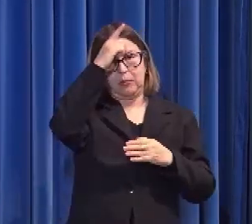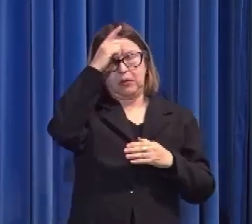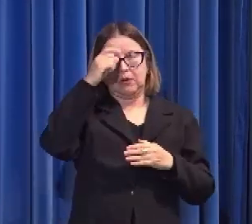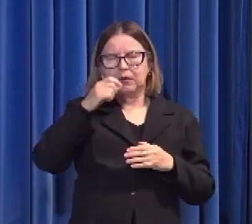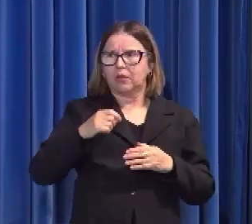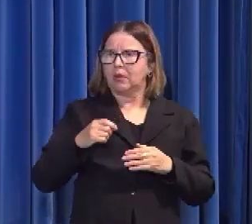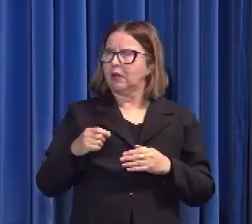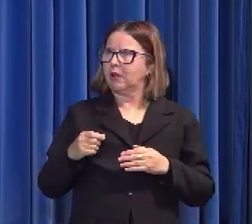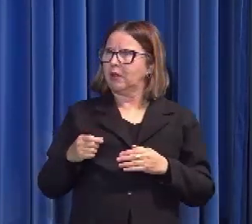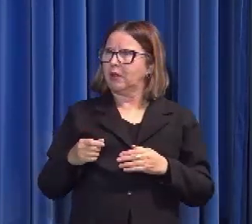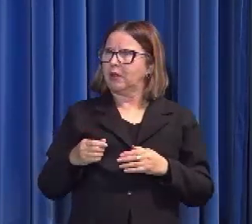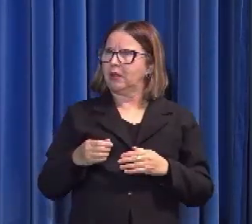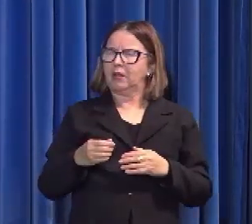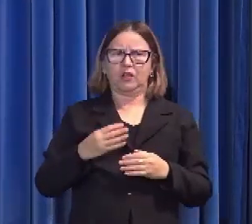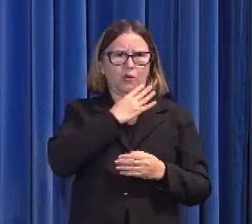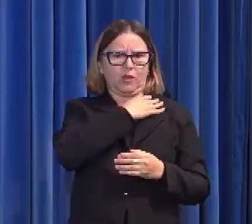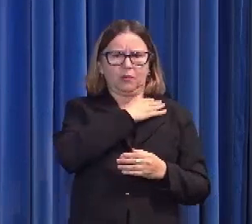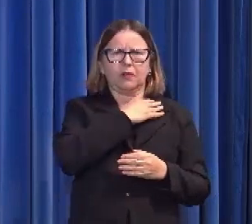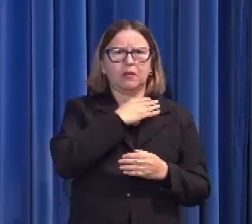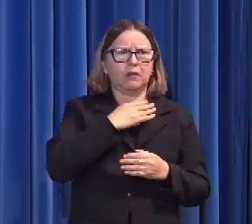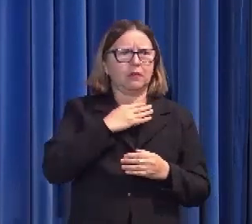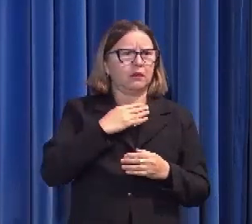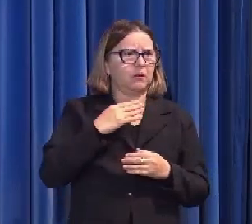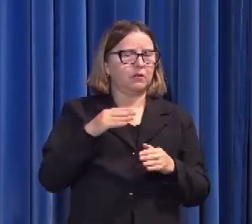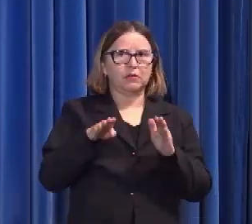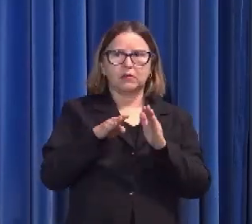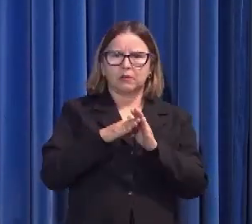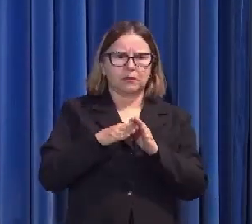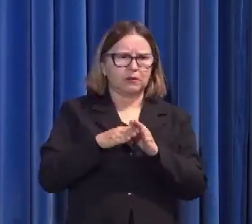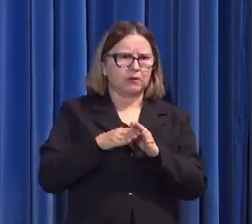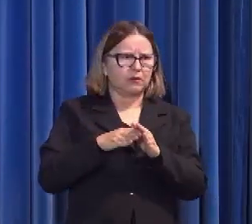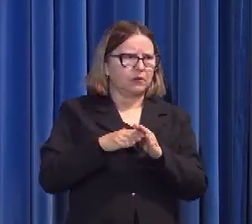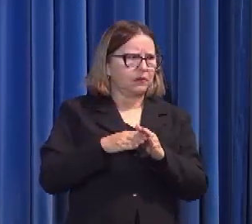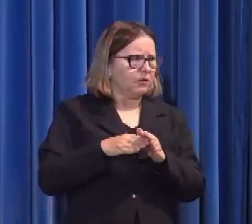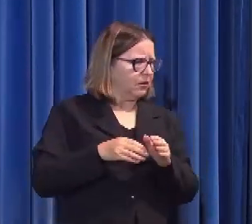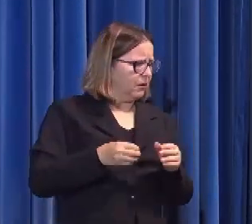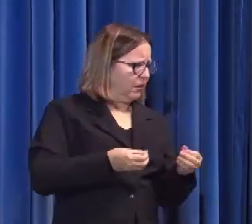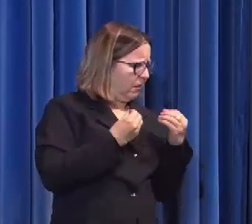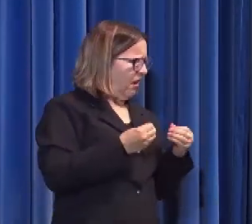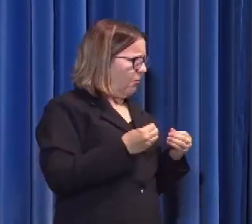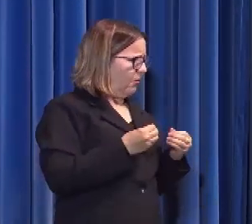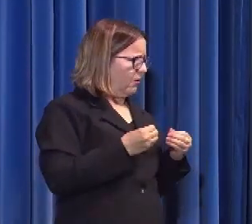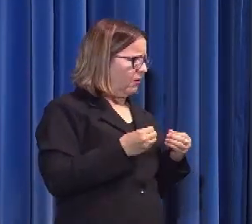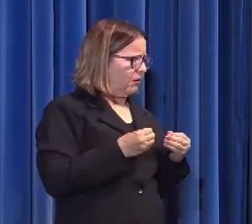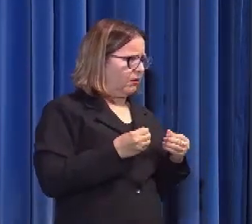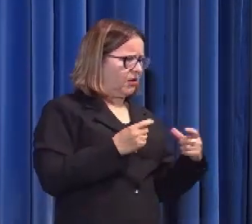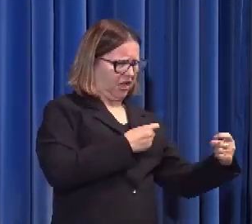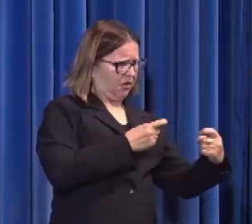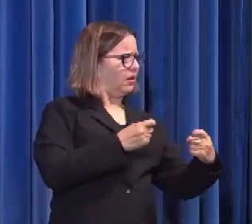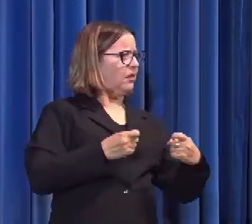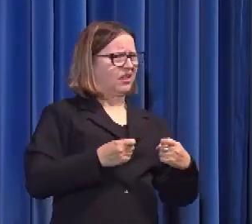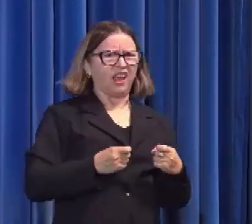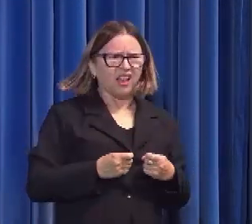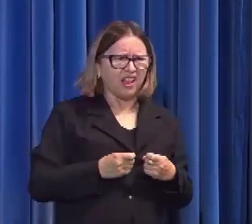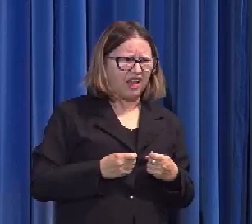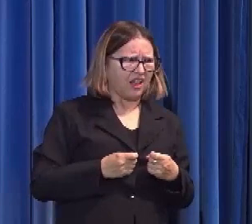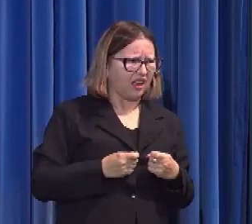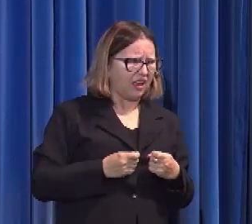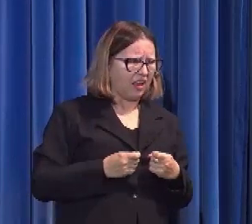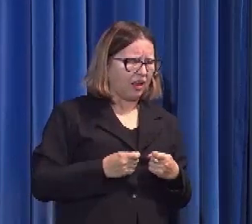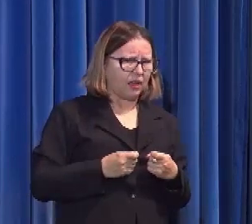o capitão chegou e disse saber isso que que é esta Ah pois é um Capitão